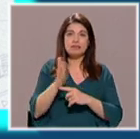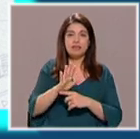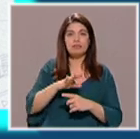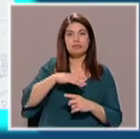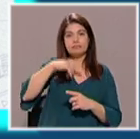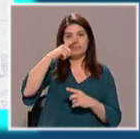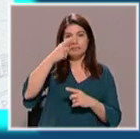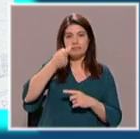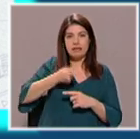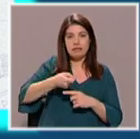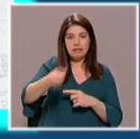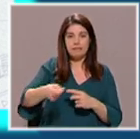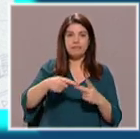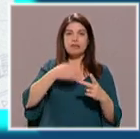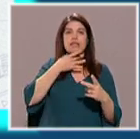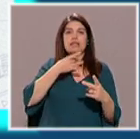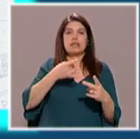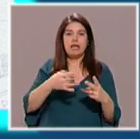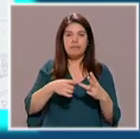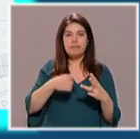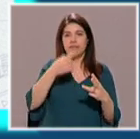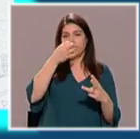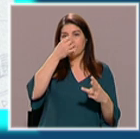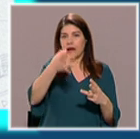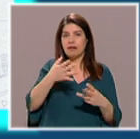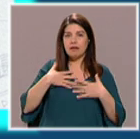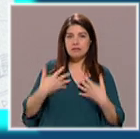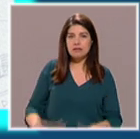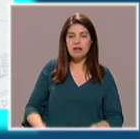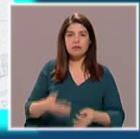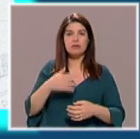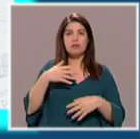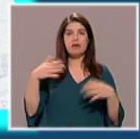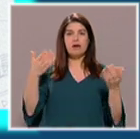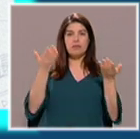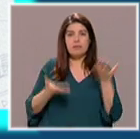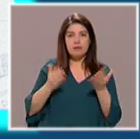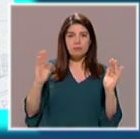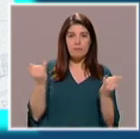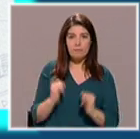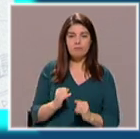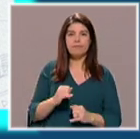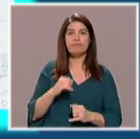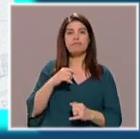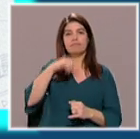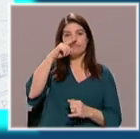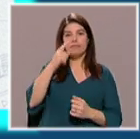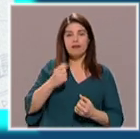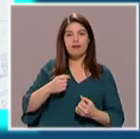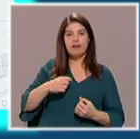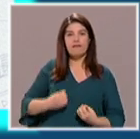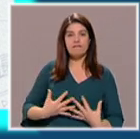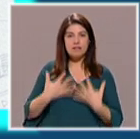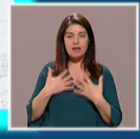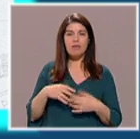urinar muitas vezes, ter muita sede, cansaço extremo, perda de peso, tendência para infecções urinárias e